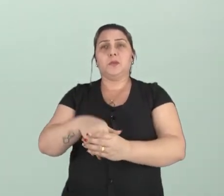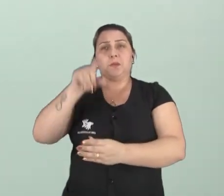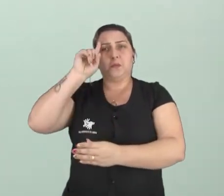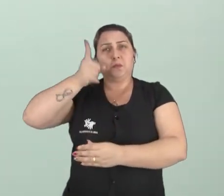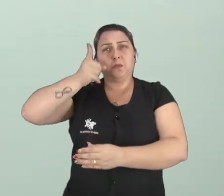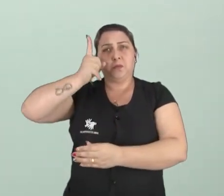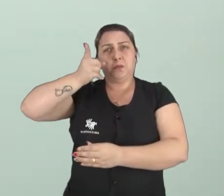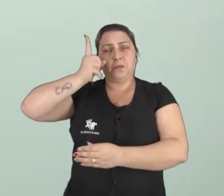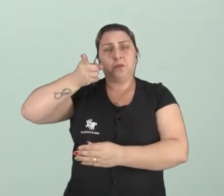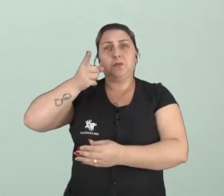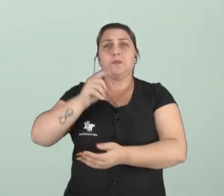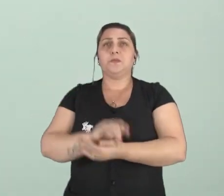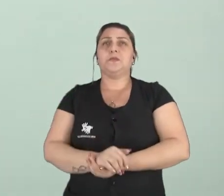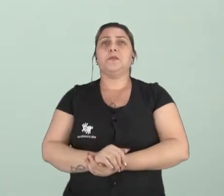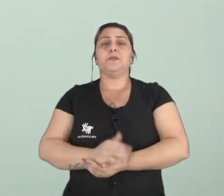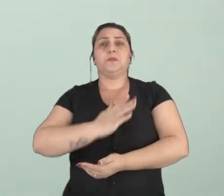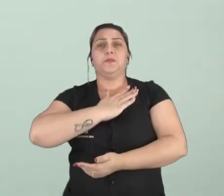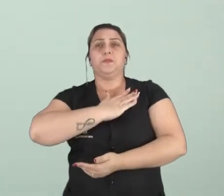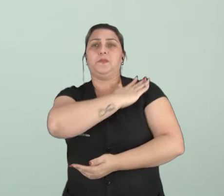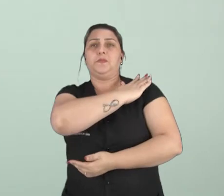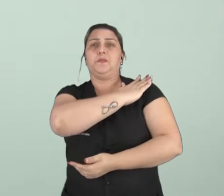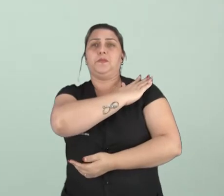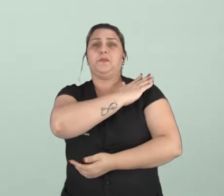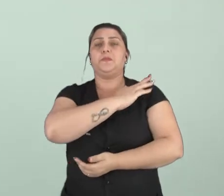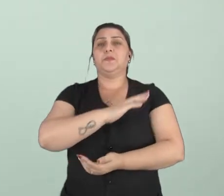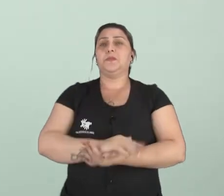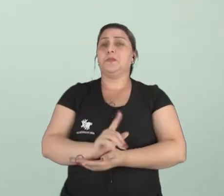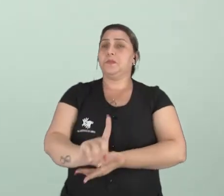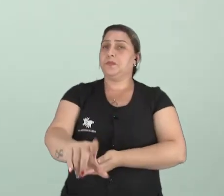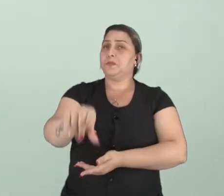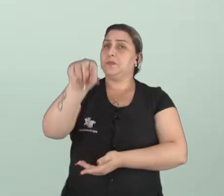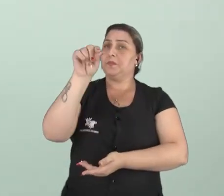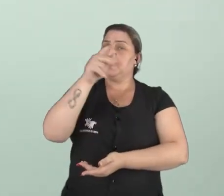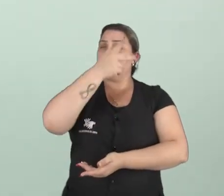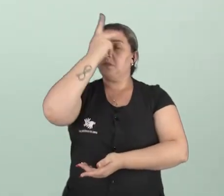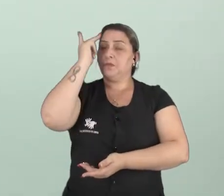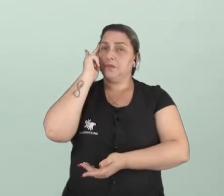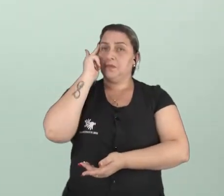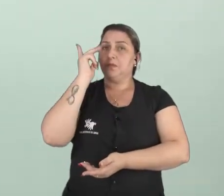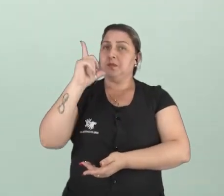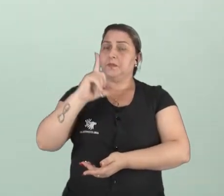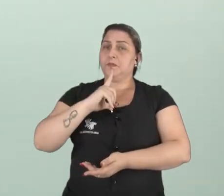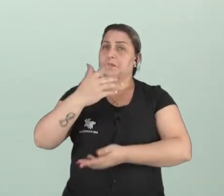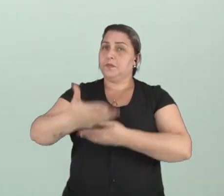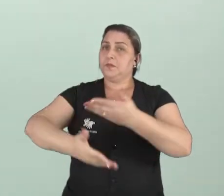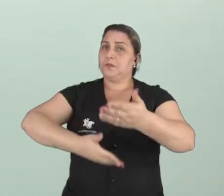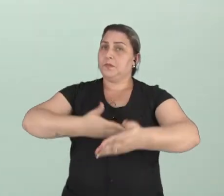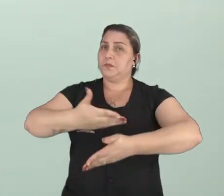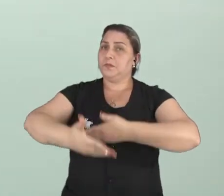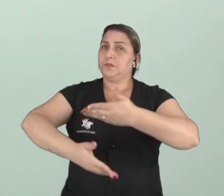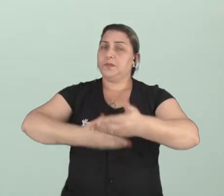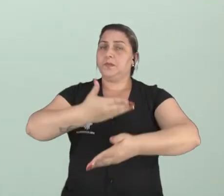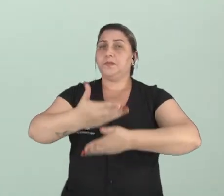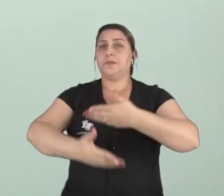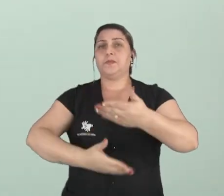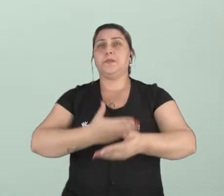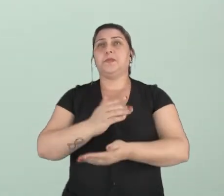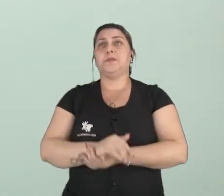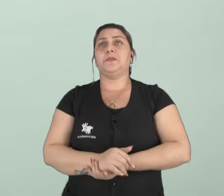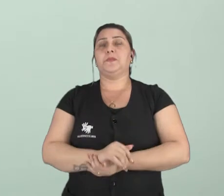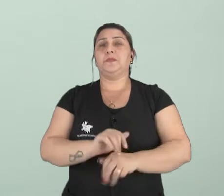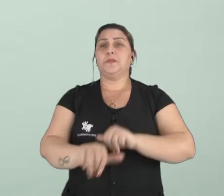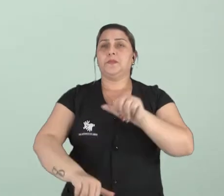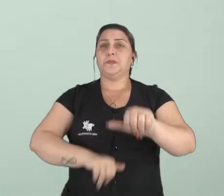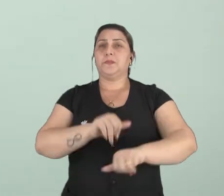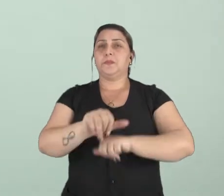manipuláveis, né, o coronel, ele vai acabar escolhendo aí as pessoas e vai ter a relação, né, a relação de